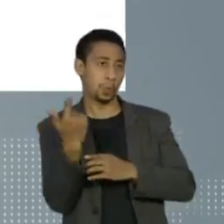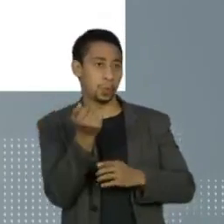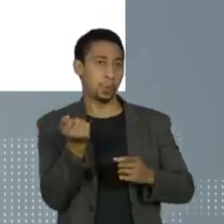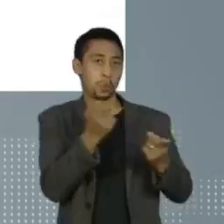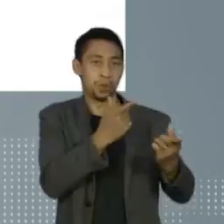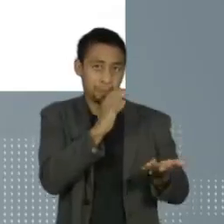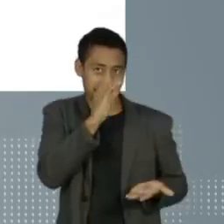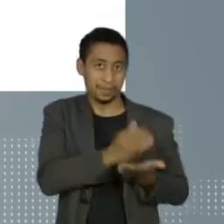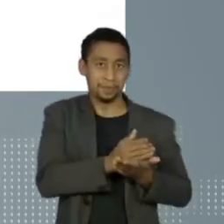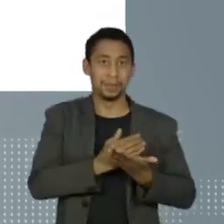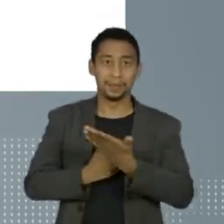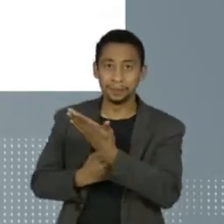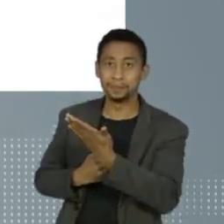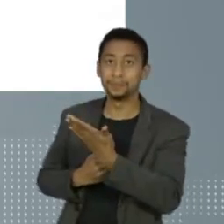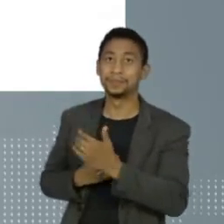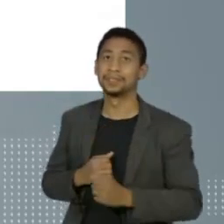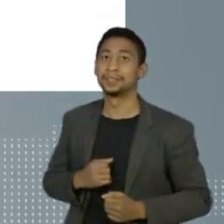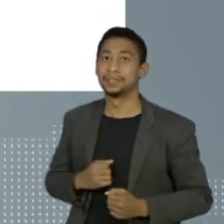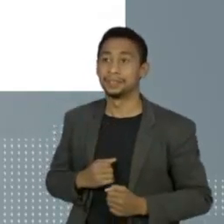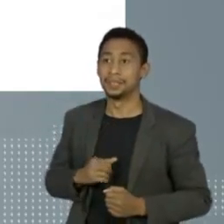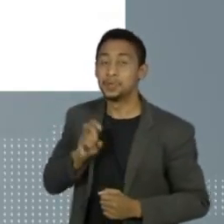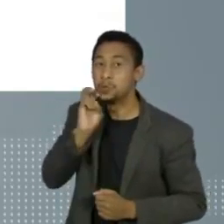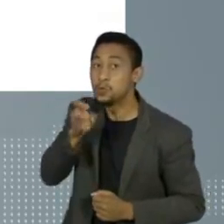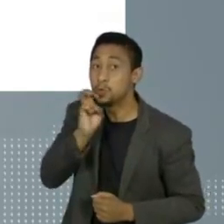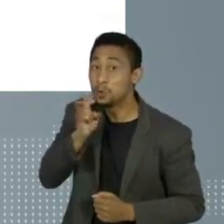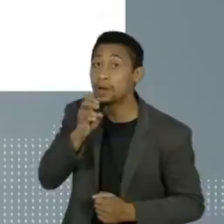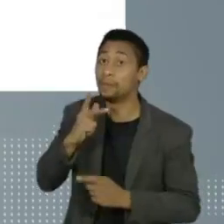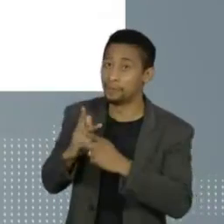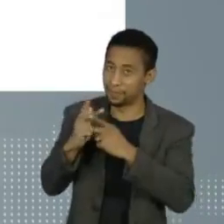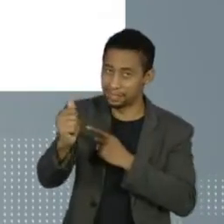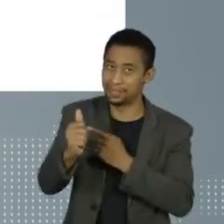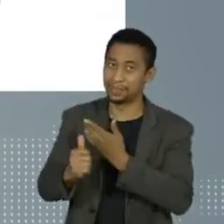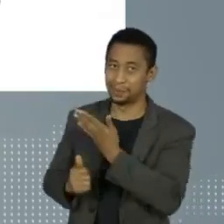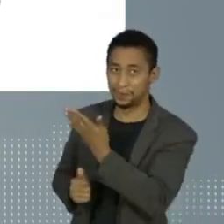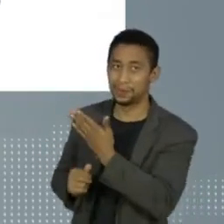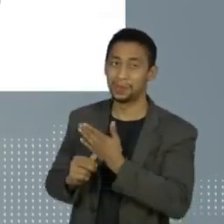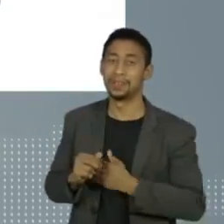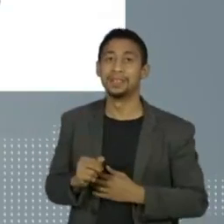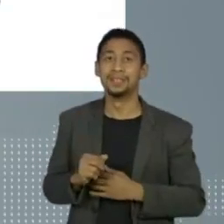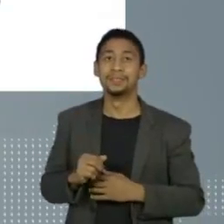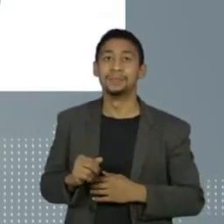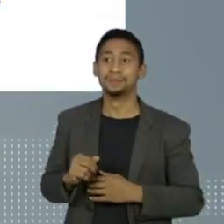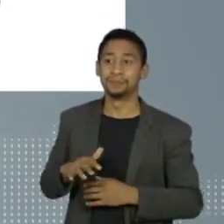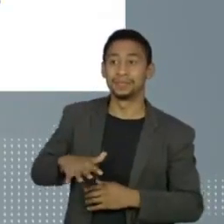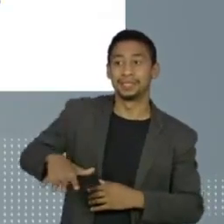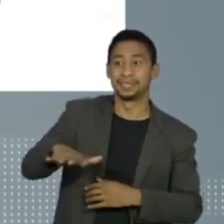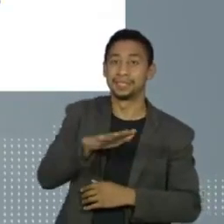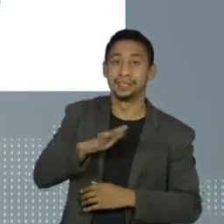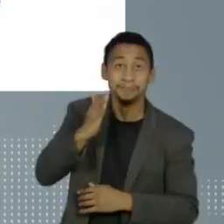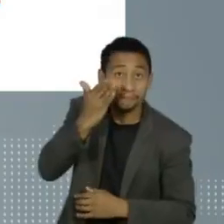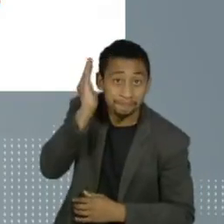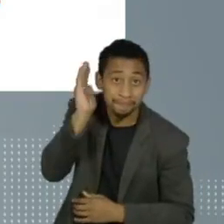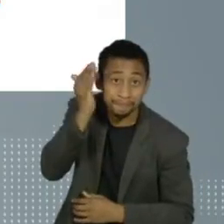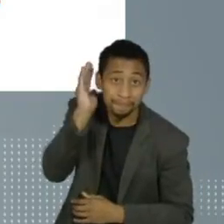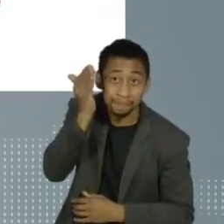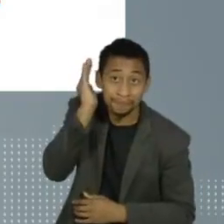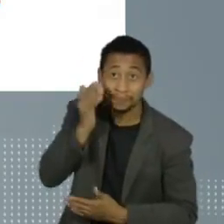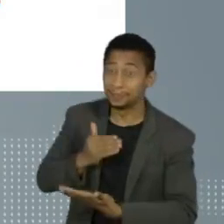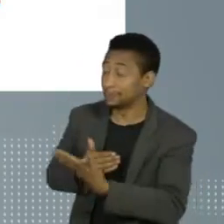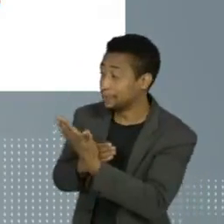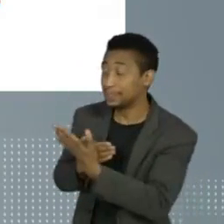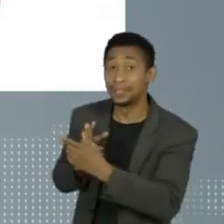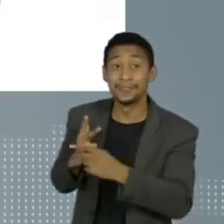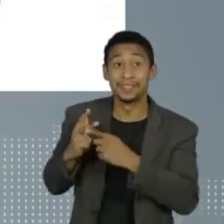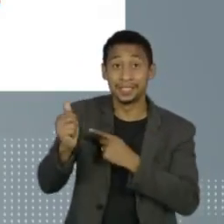Rodrigo manga do republicanos venceu Jaqueline Coutinho do psl em Sorocaba no Vale do Paraíba José salde do MDB foi eleito